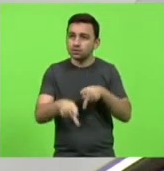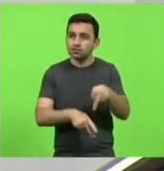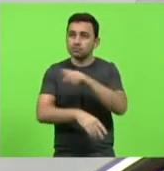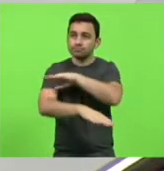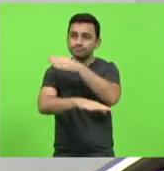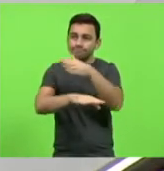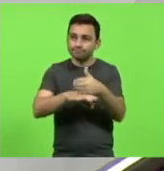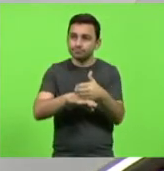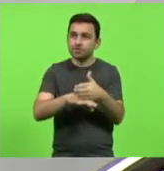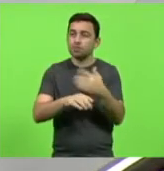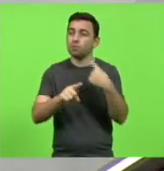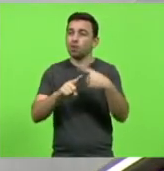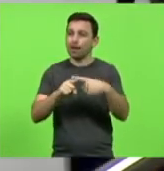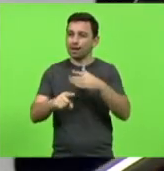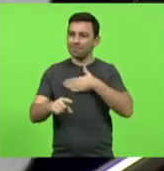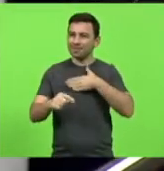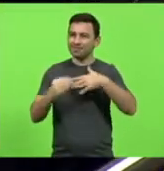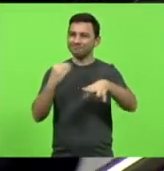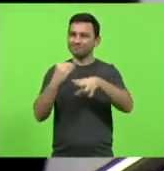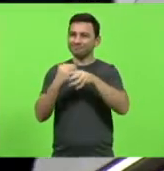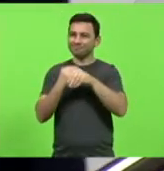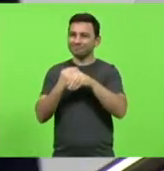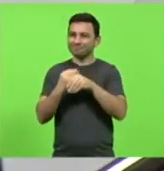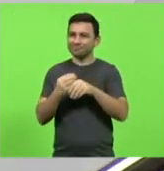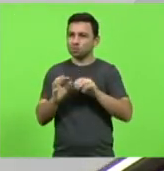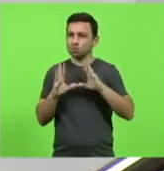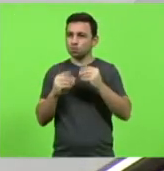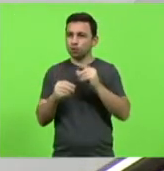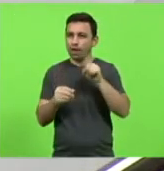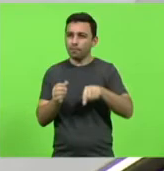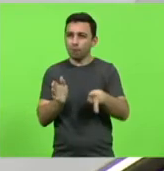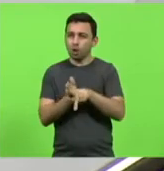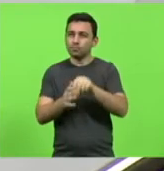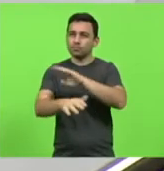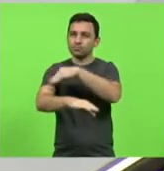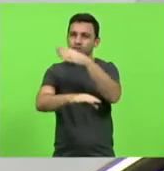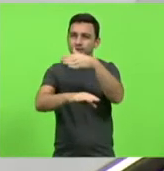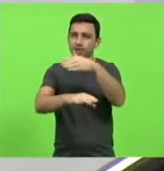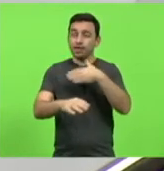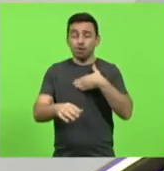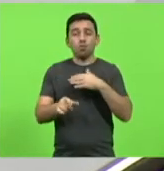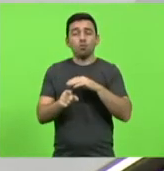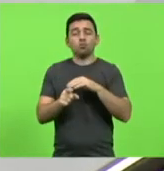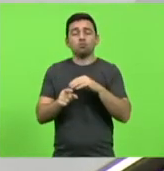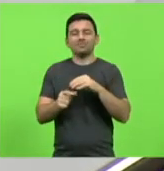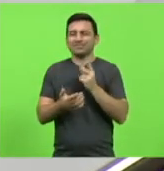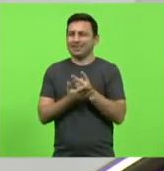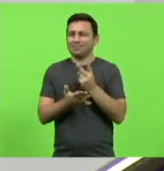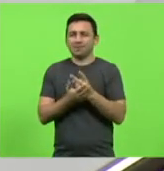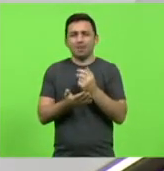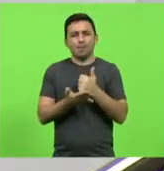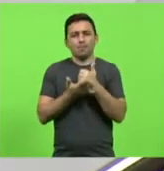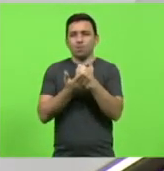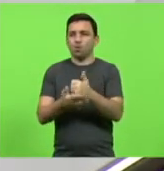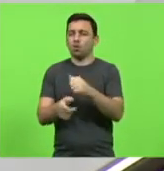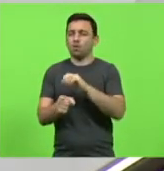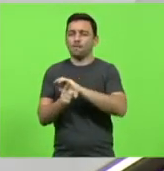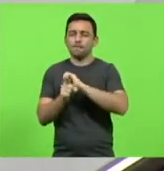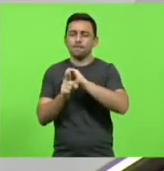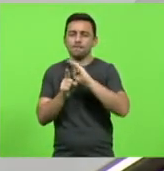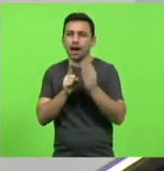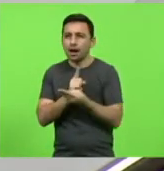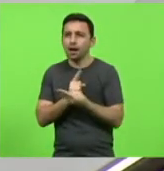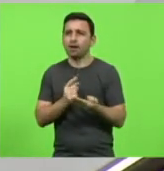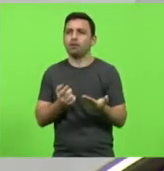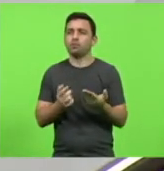grande parte das minhas emendas estão lá. Eu sou um deputado muito bairrista em relação às emendas, mas em relação